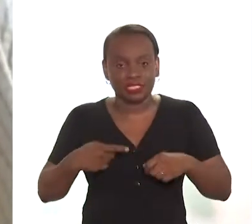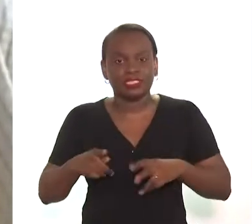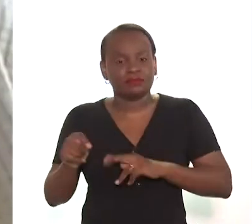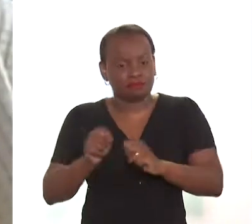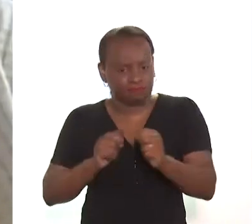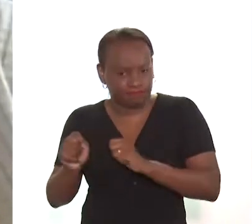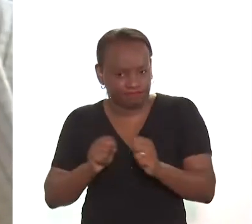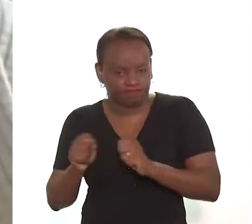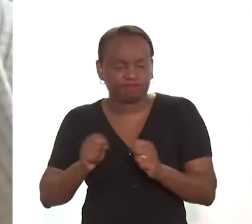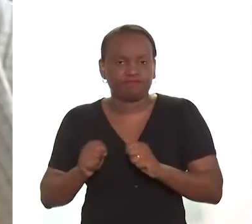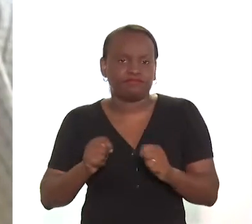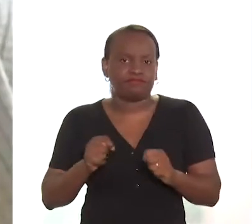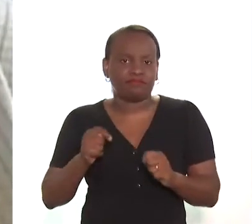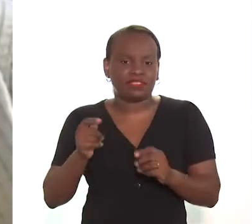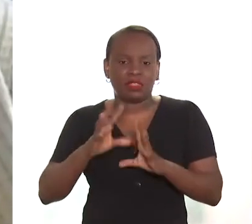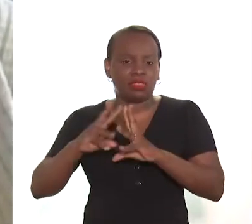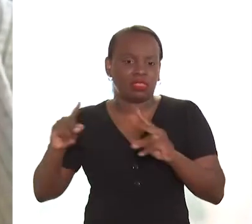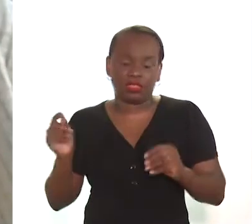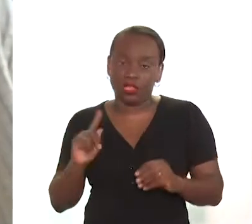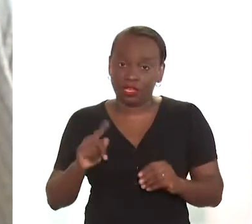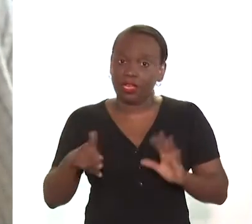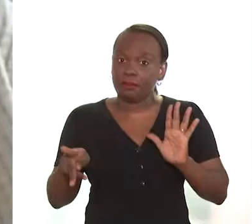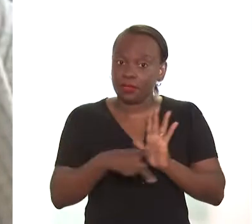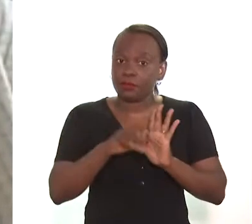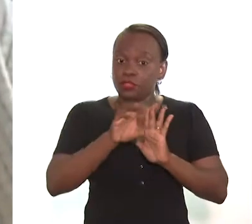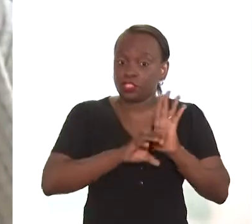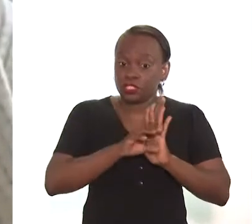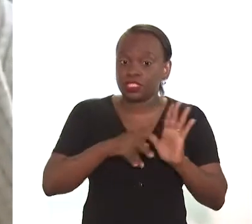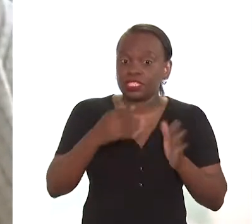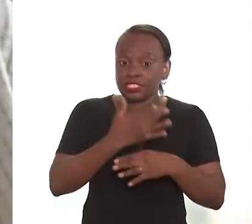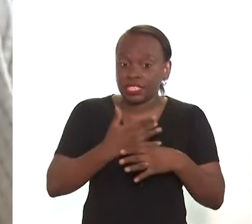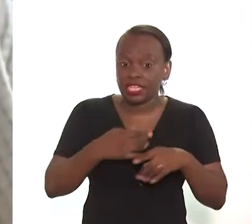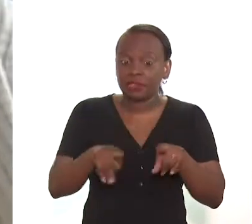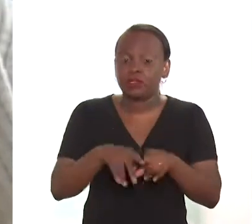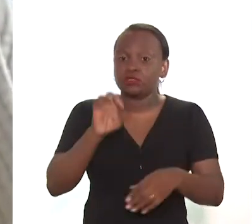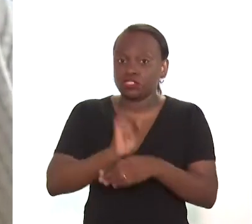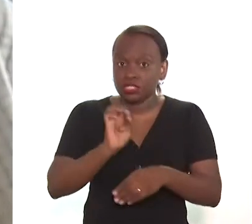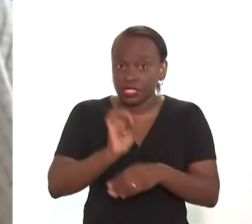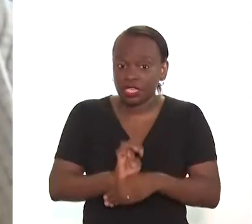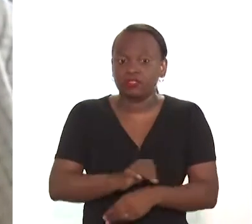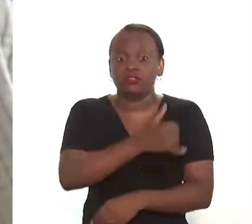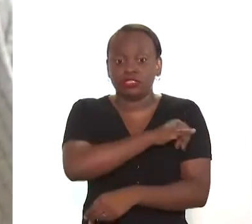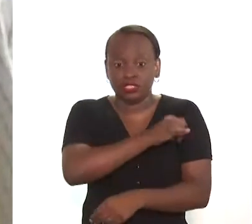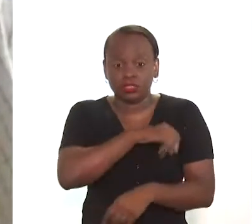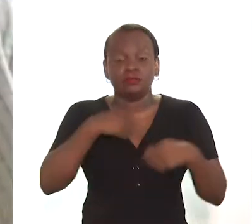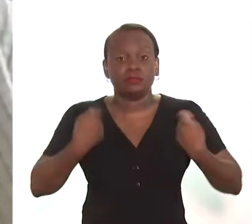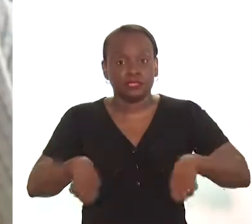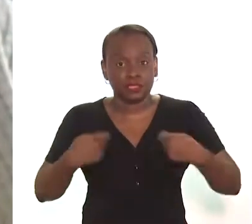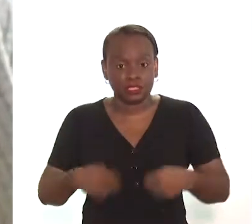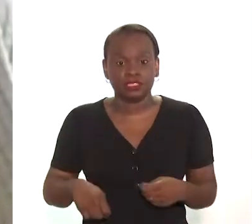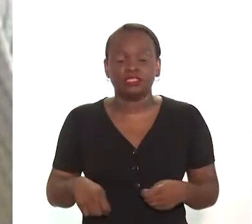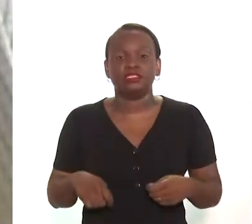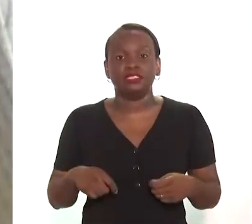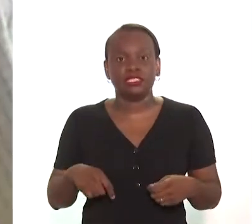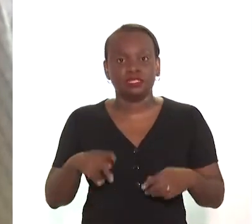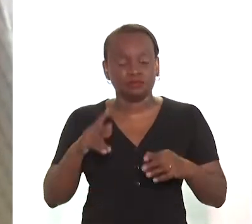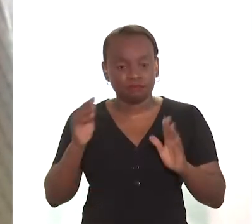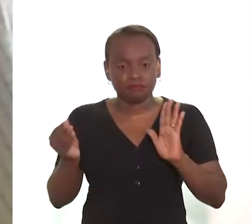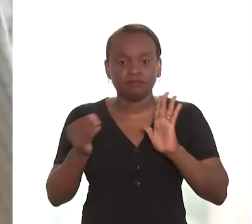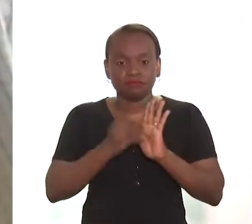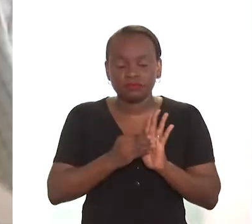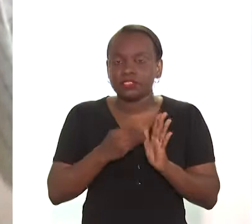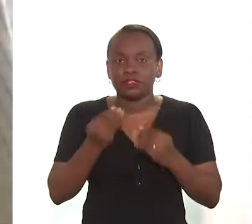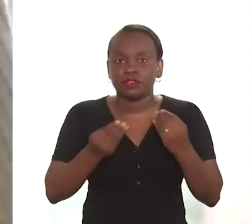que deve ser preservada. É uma das partes do currículo da cidade e do Estado que deve ser, vamos